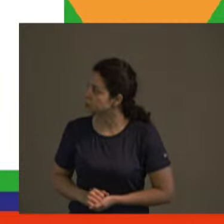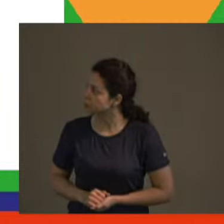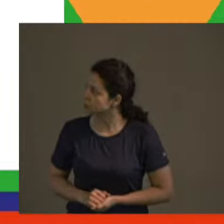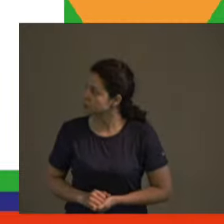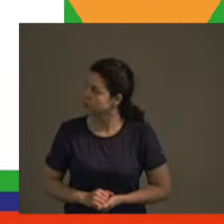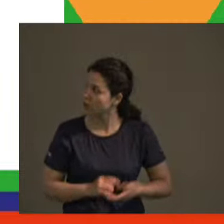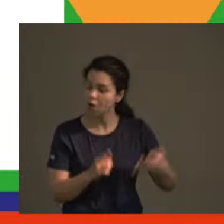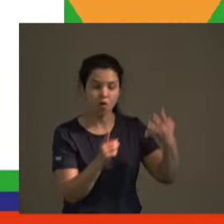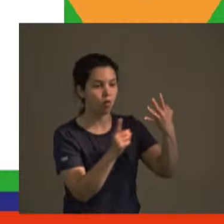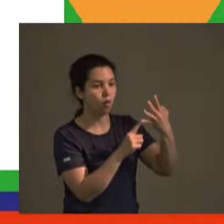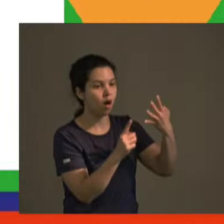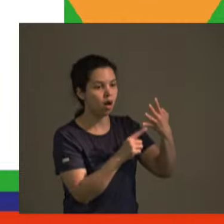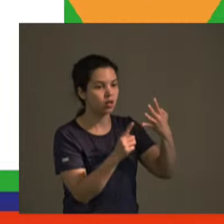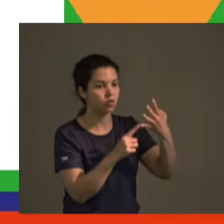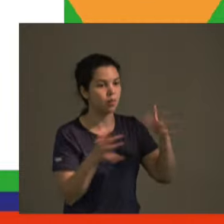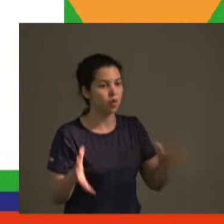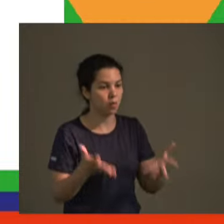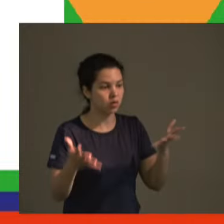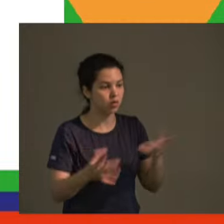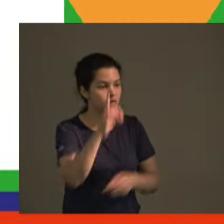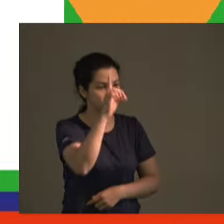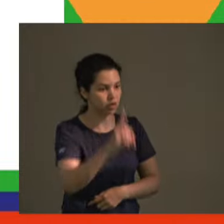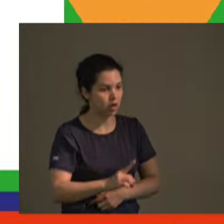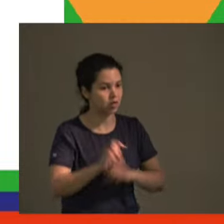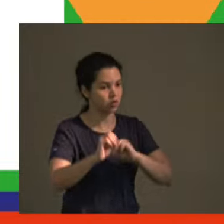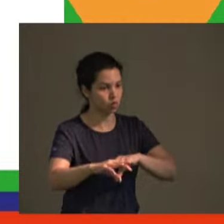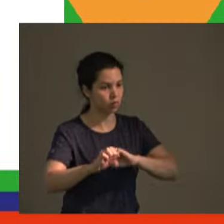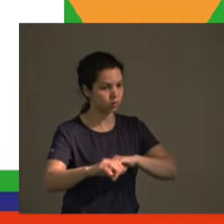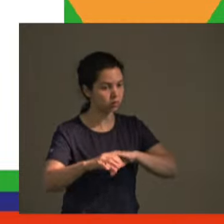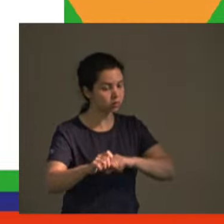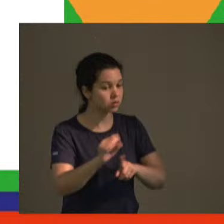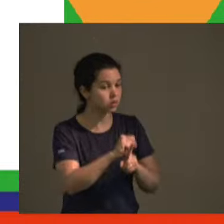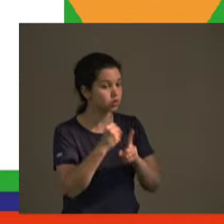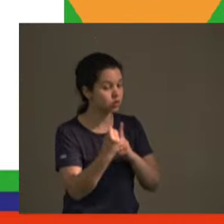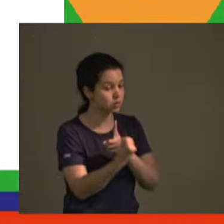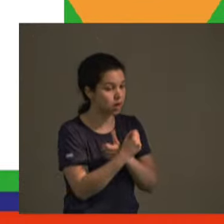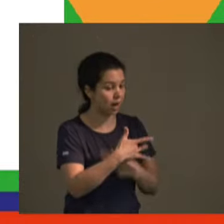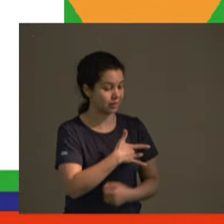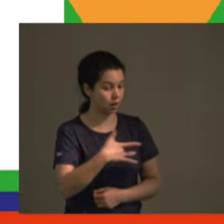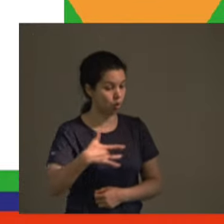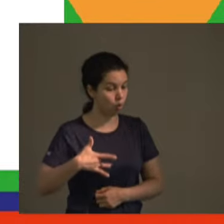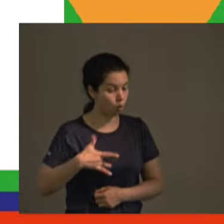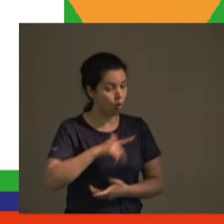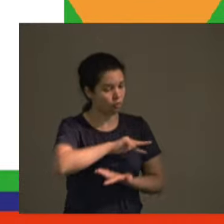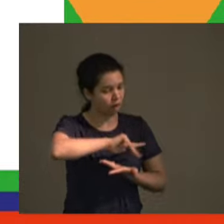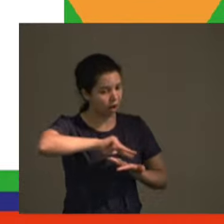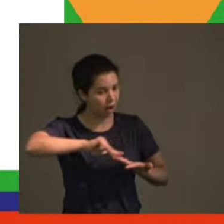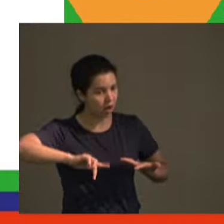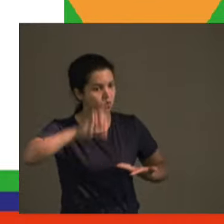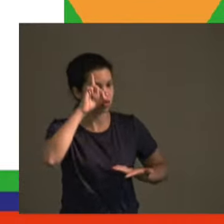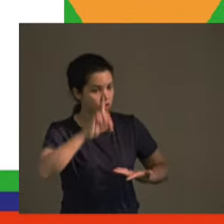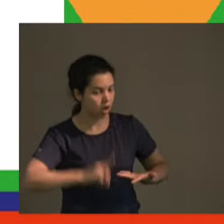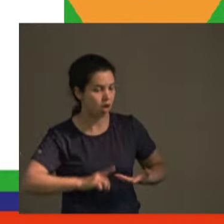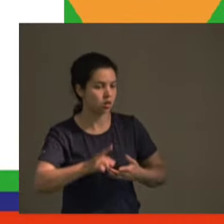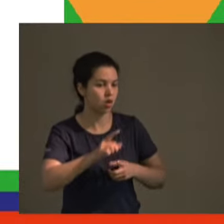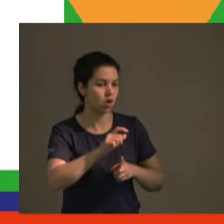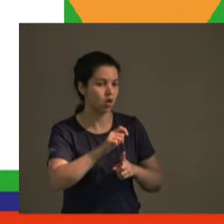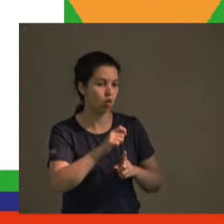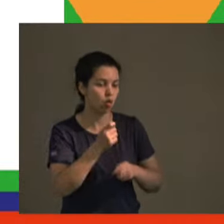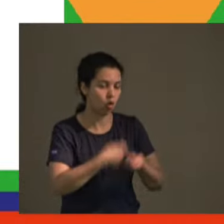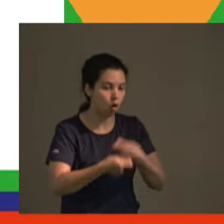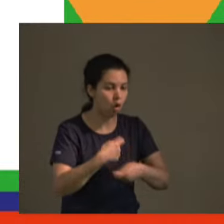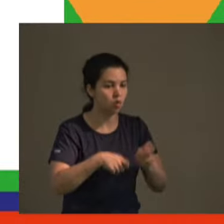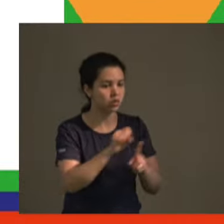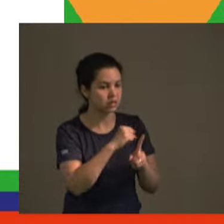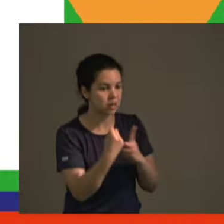que é do promoção do direito à educação, assistência social à saúde e aos demais direitos econômicos, sociais, culturais e